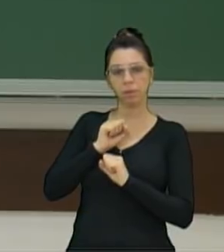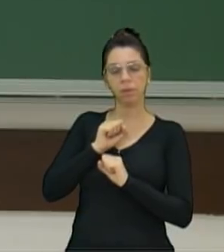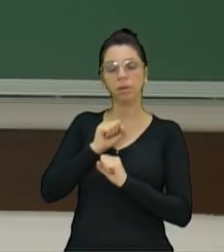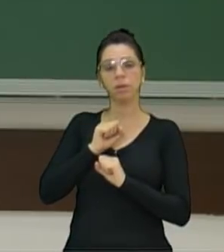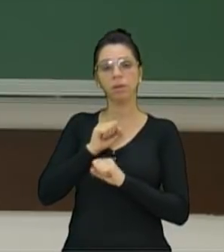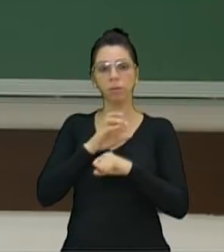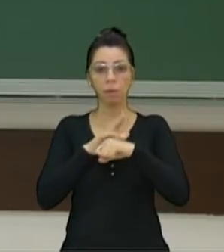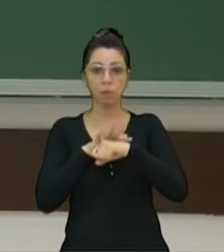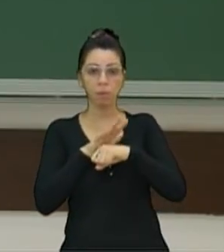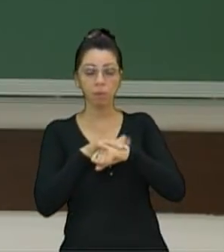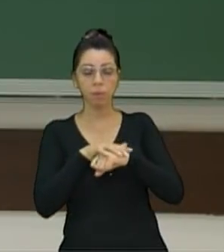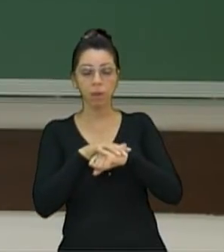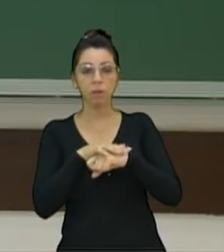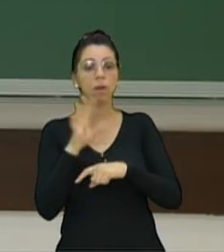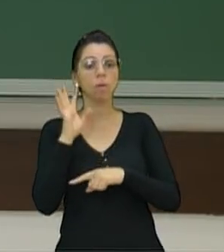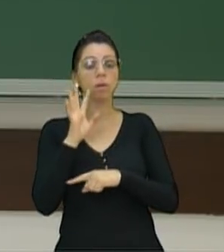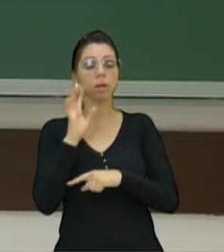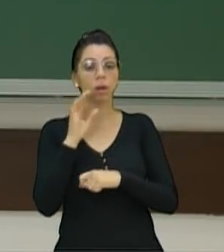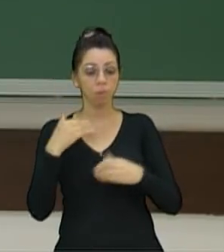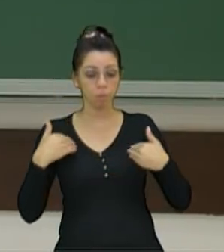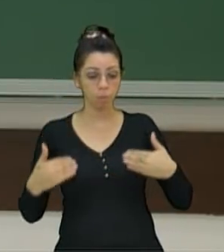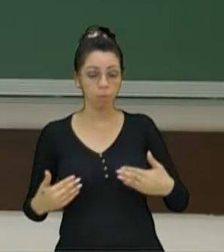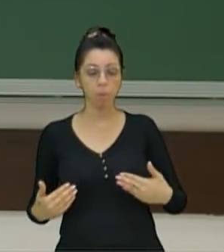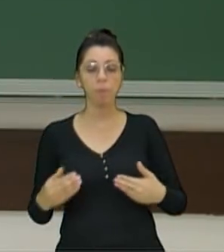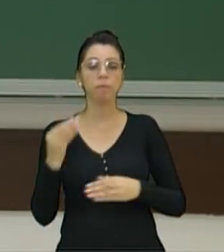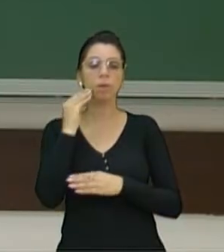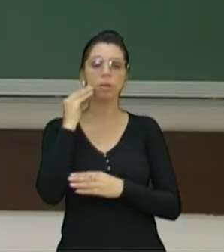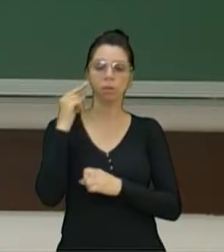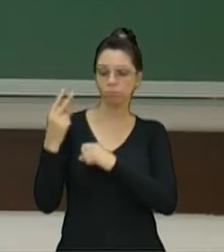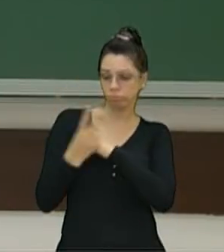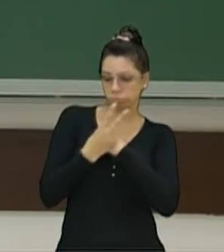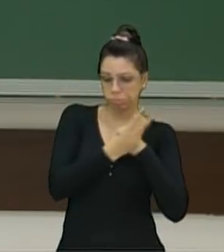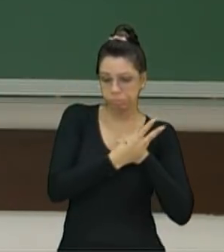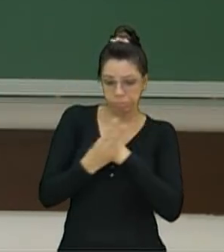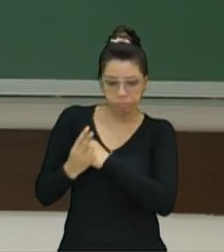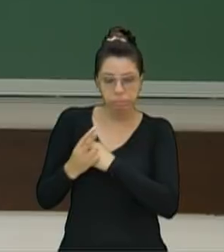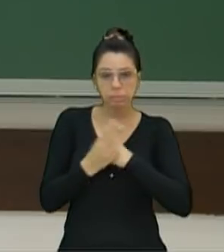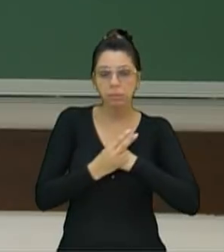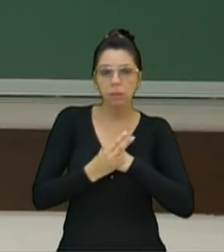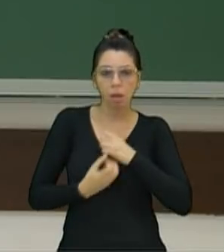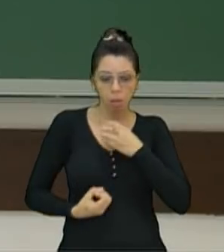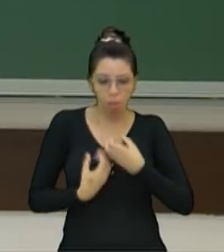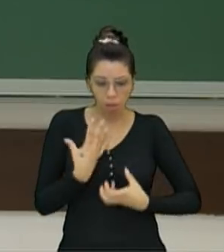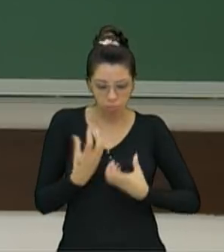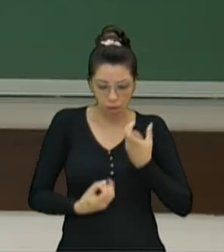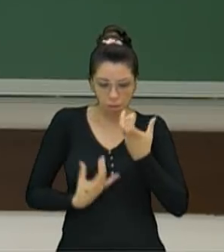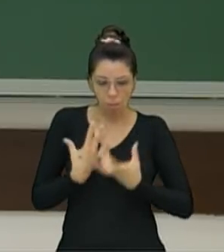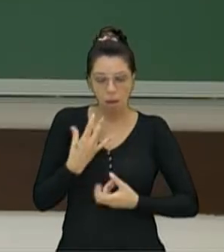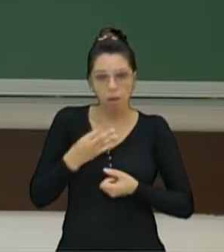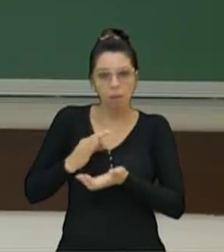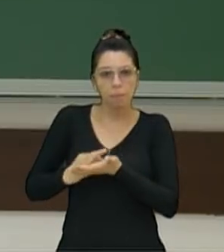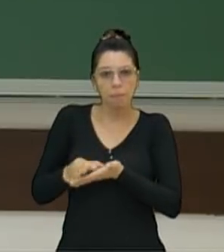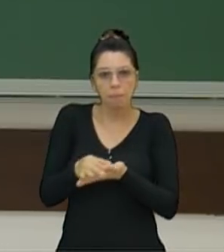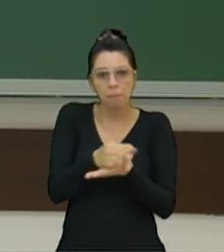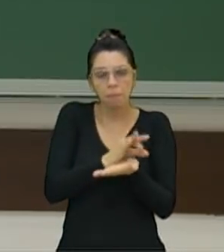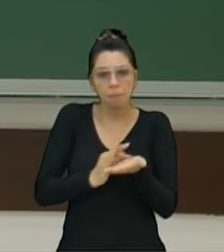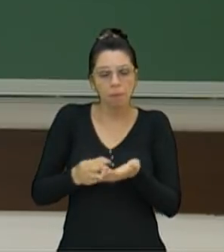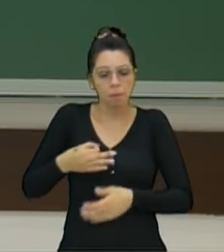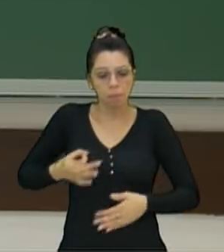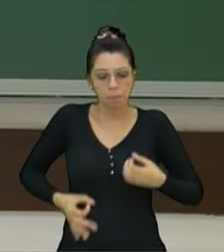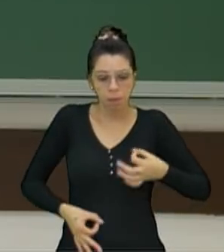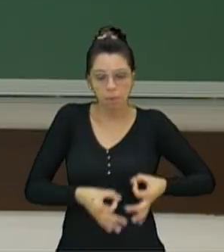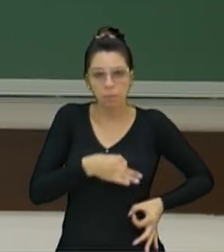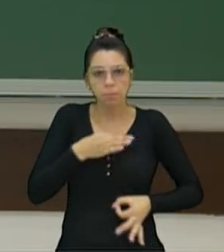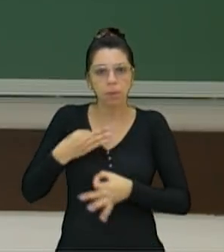a forma que o teu corpo vai tentar te proteger. Ele vai passar a produzir mais glóbulos brancos. Isso vai fazer